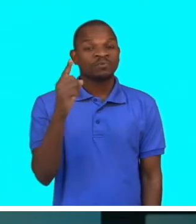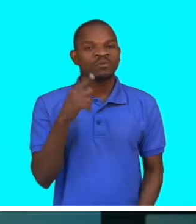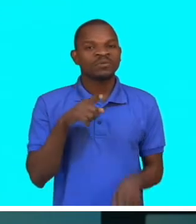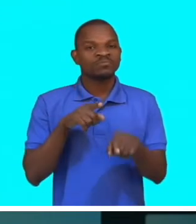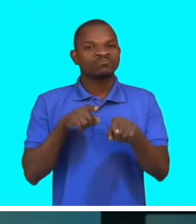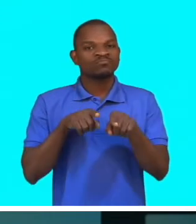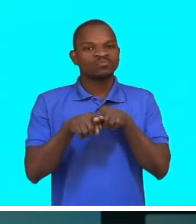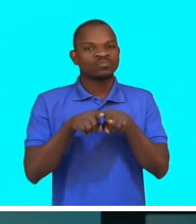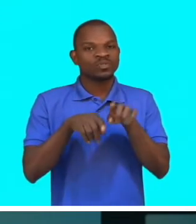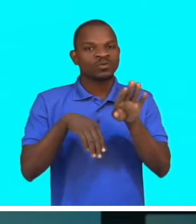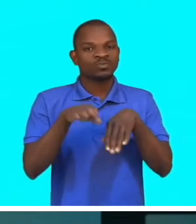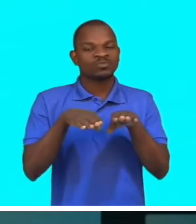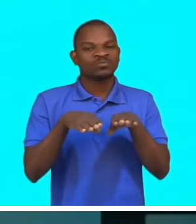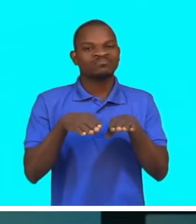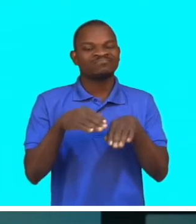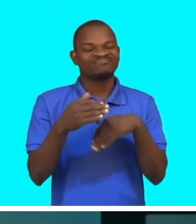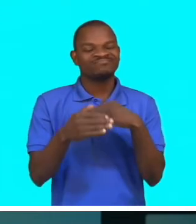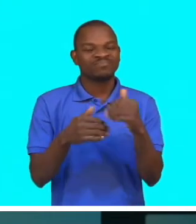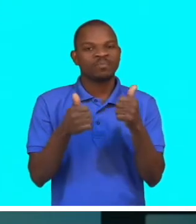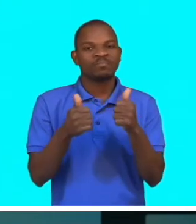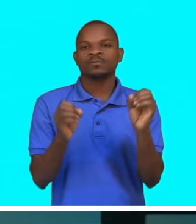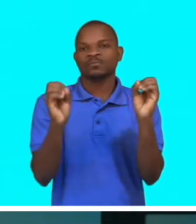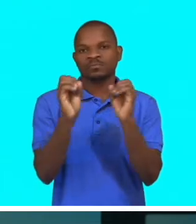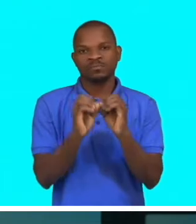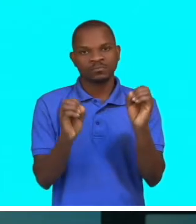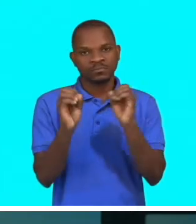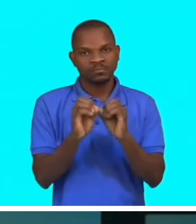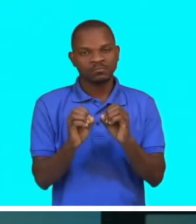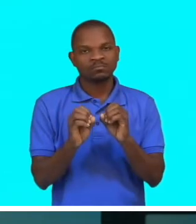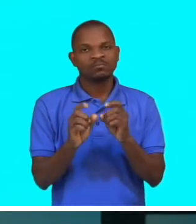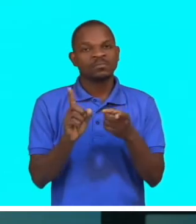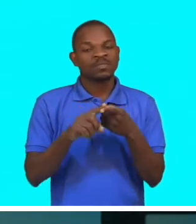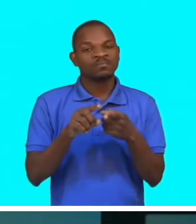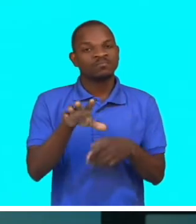neste caso, que só passa um, como devem saber.